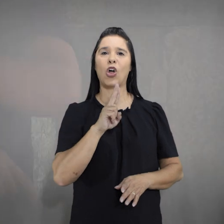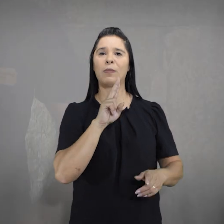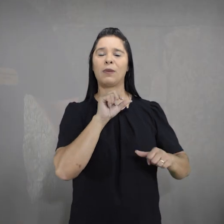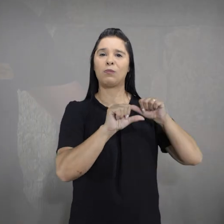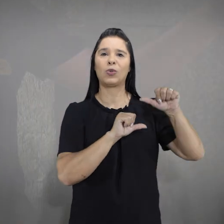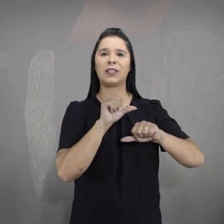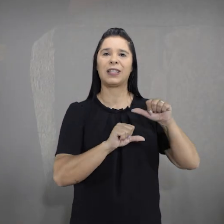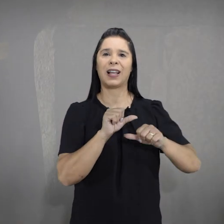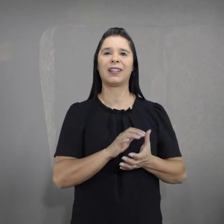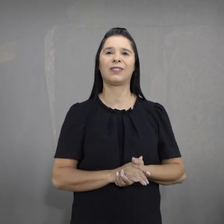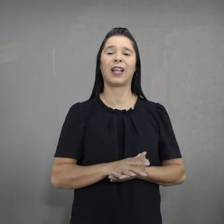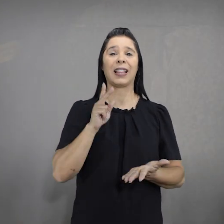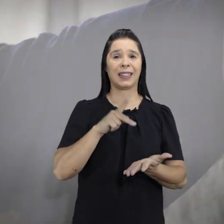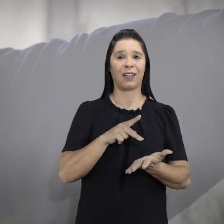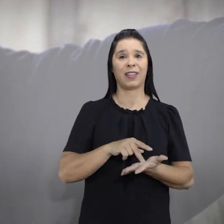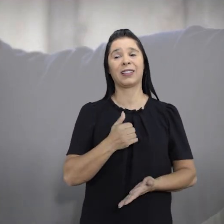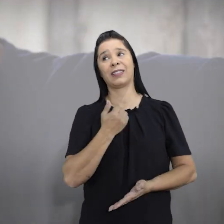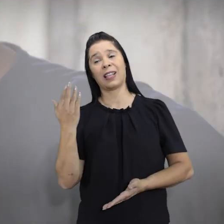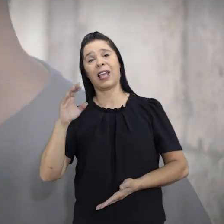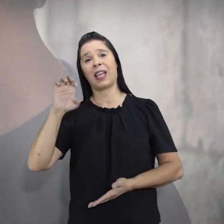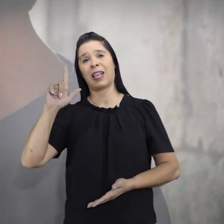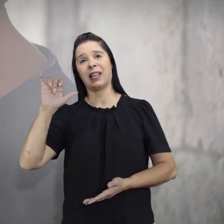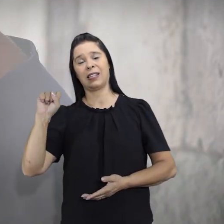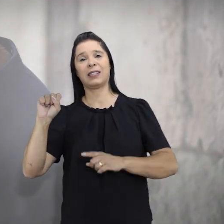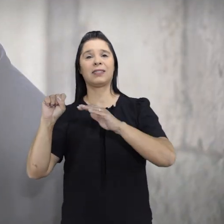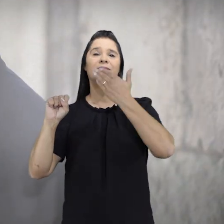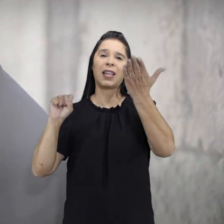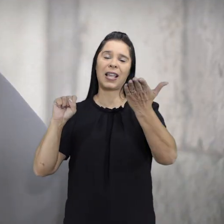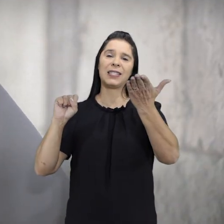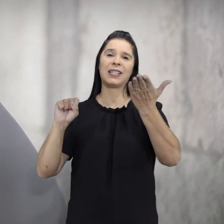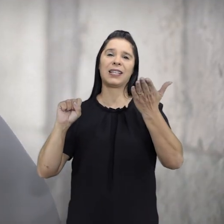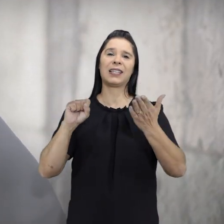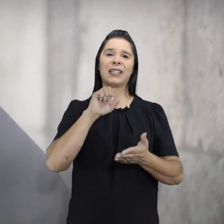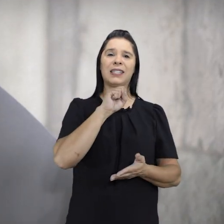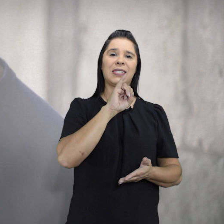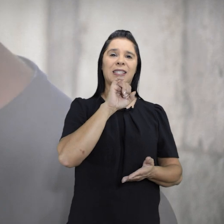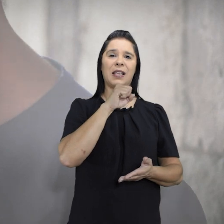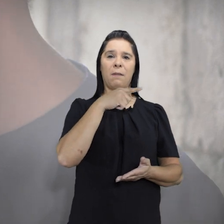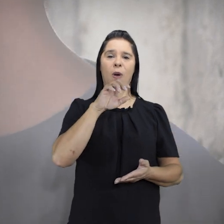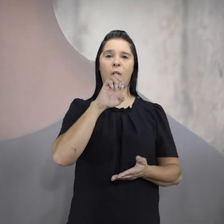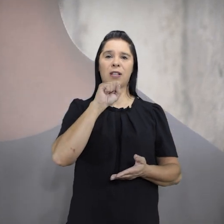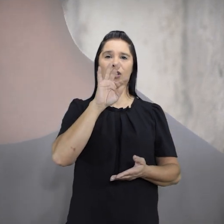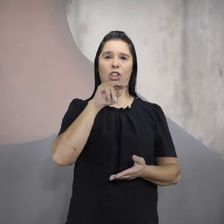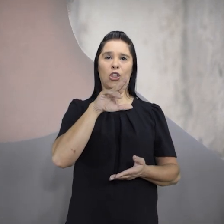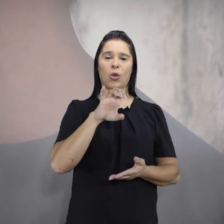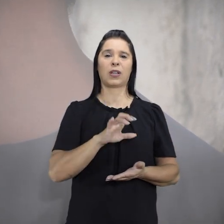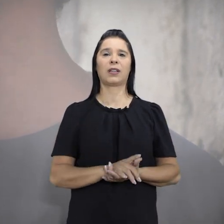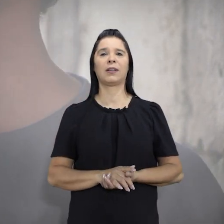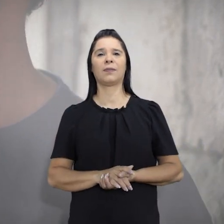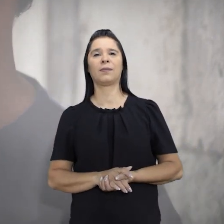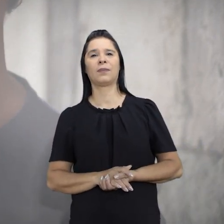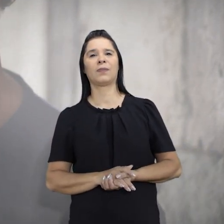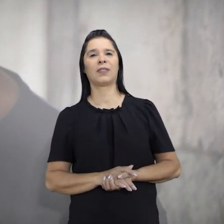trocado, né? Então, na verdade, esse aqui é o Elias, esse aqui é o Simão Stock, né? O sino São Simão